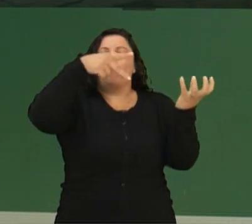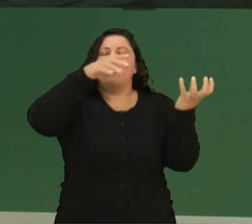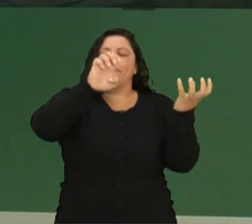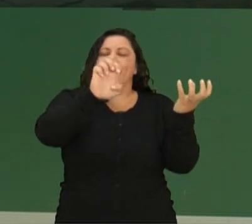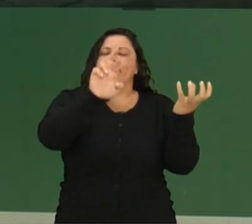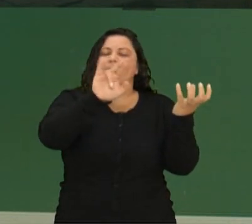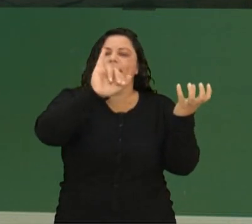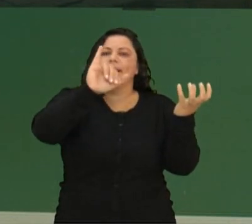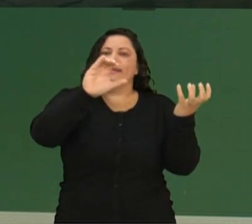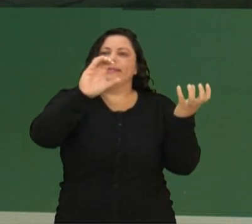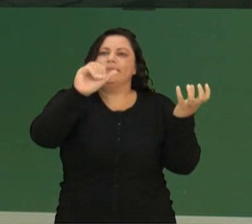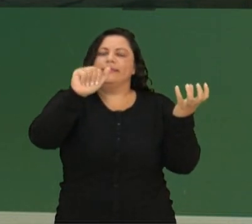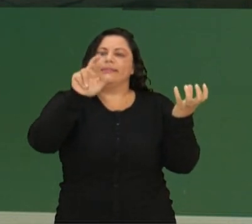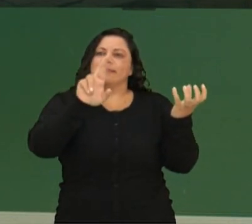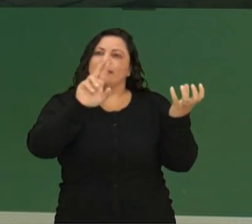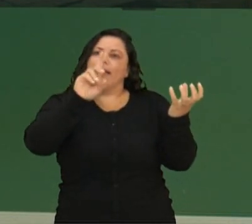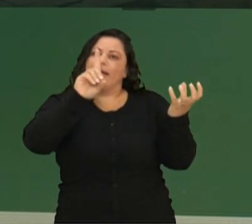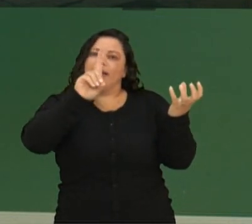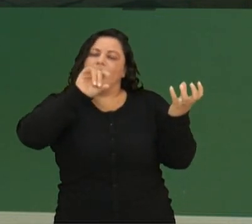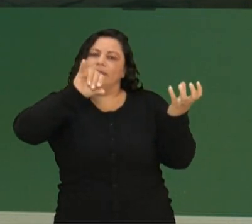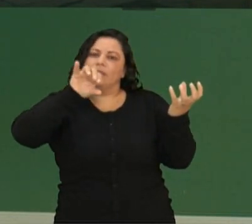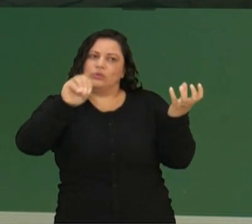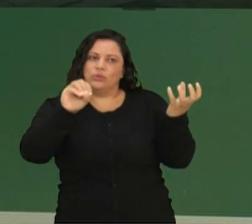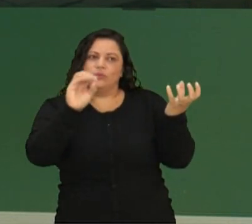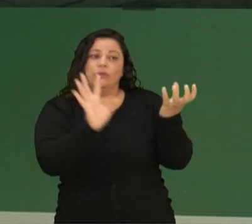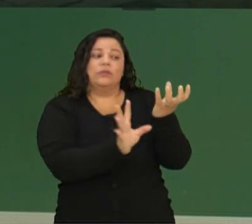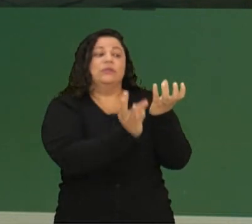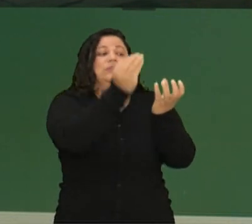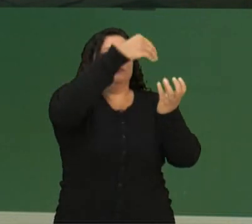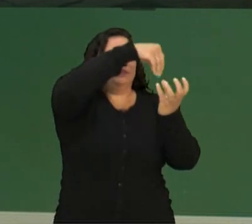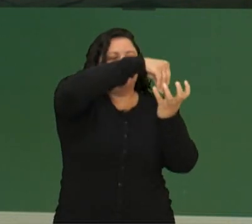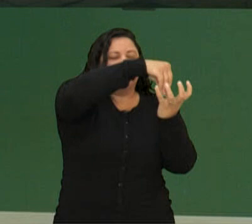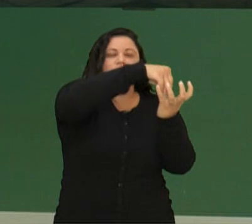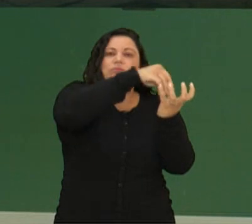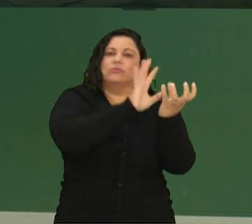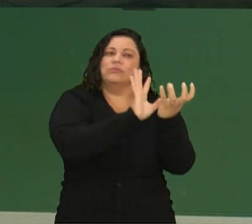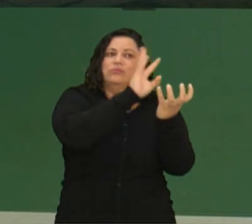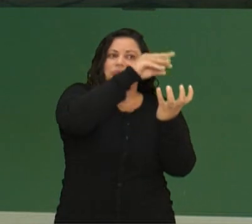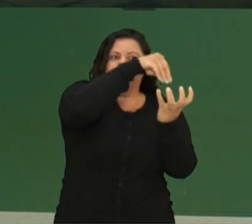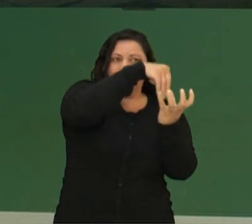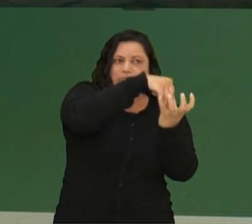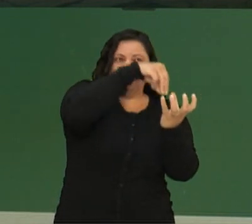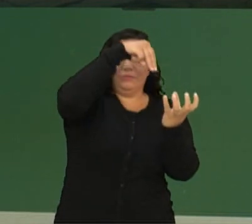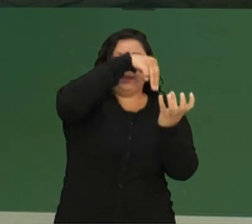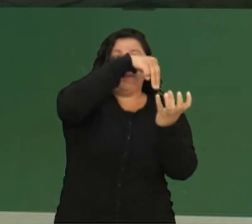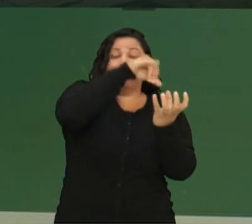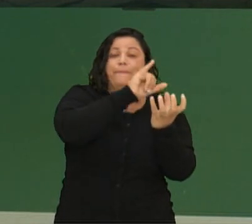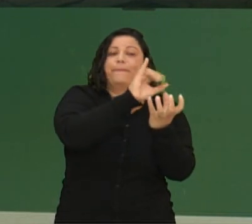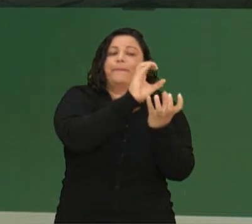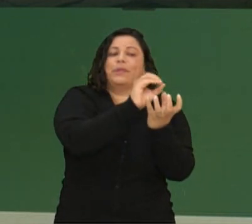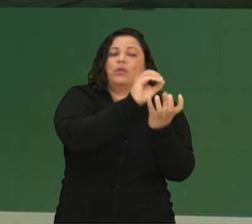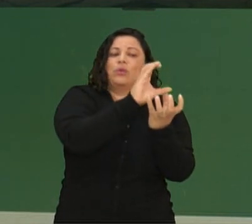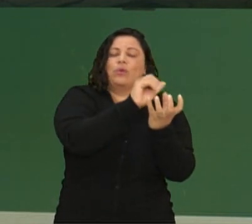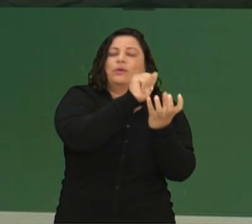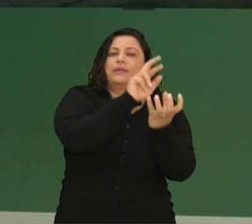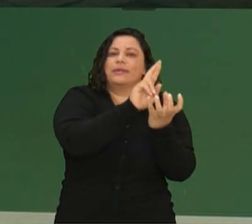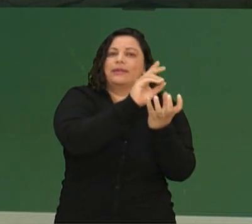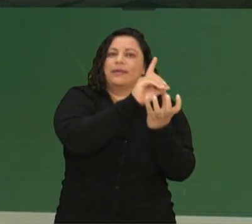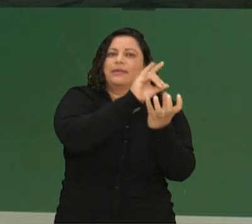dentro, todas as paredes internas é miocárdio, o nome do músculo, e em volta, essa pelezinha branquinha é